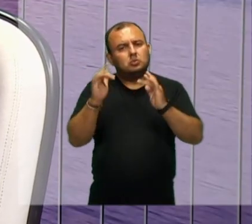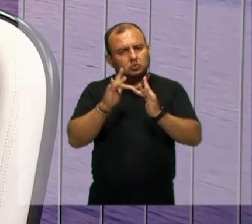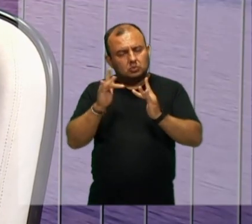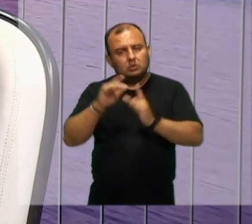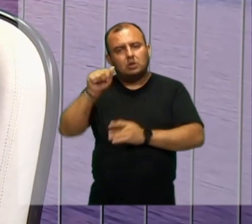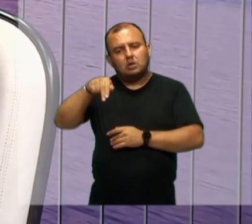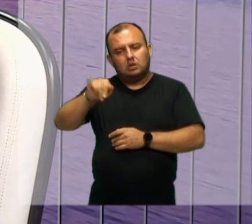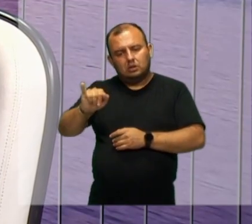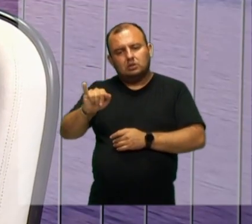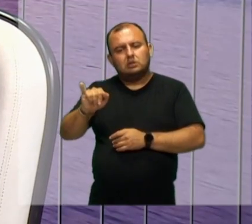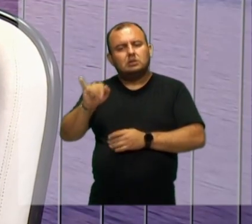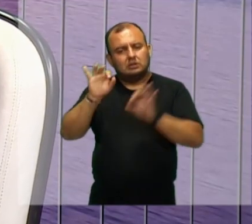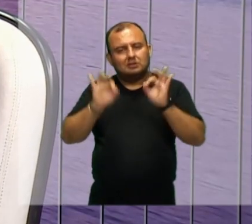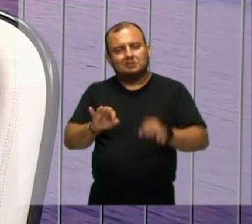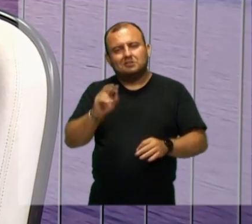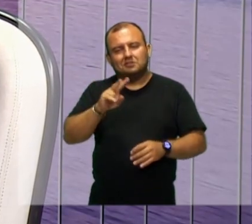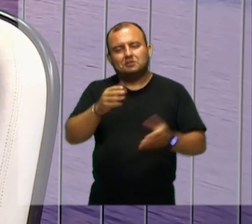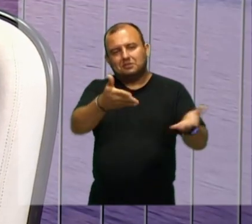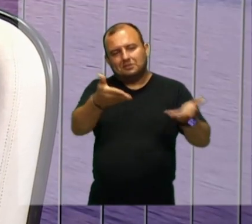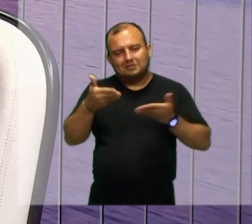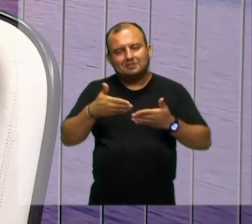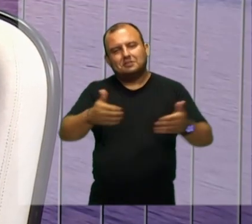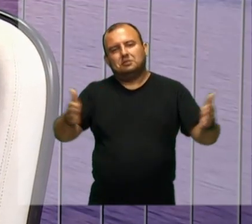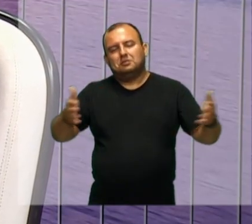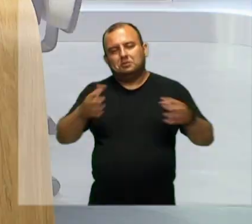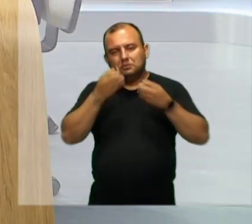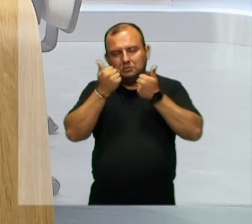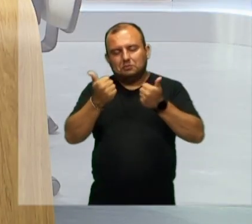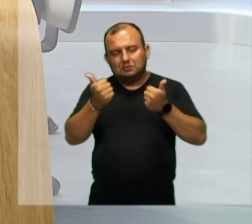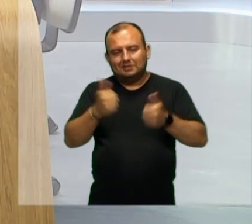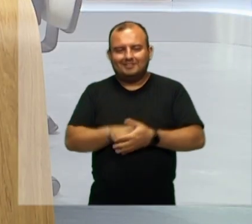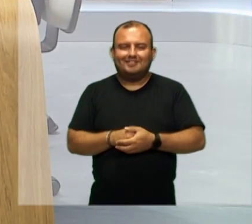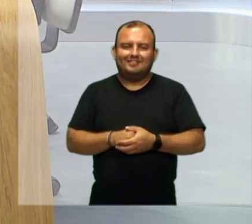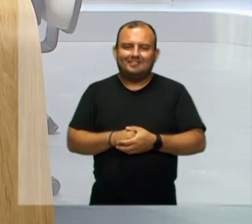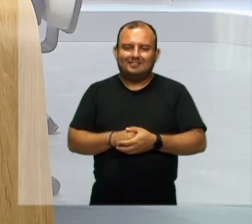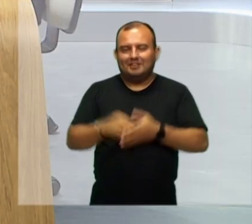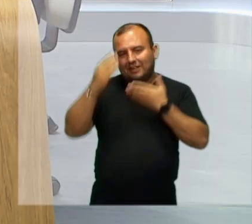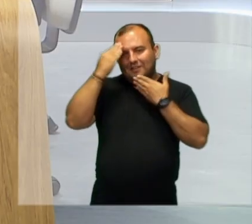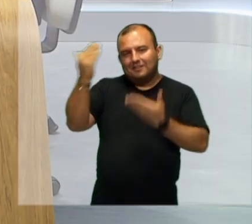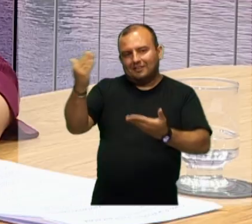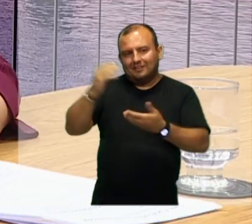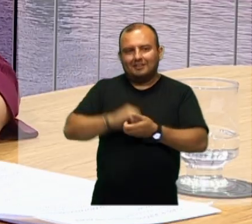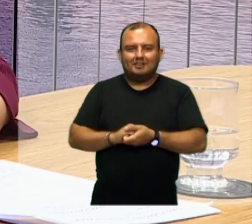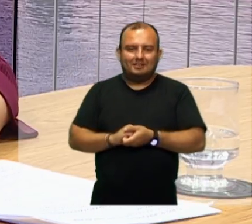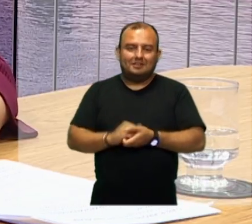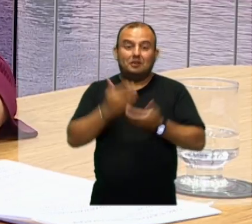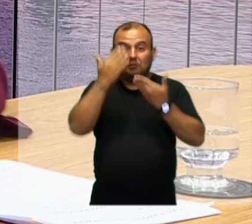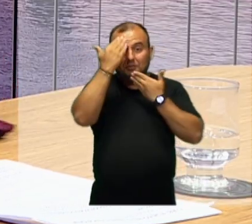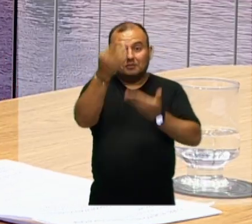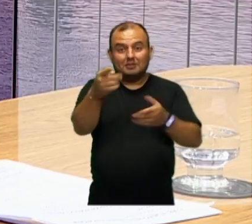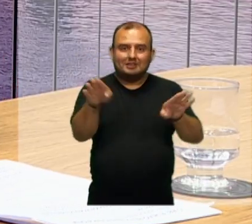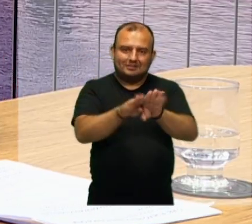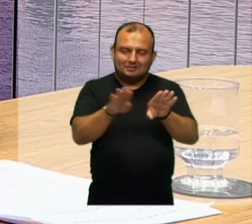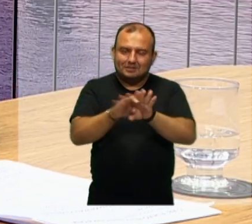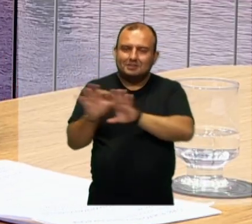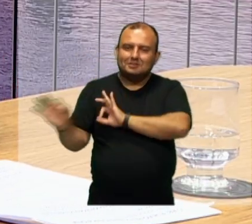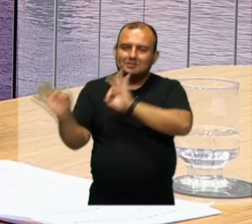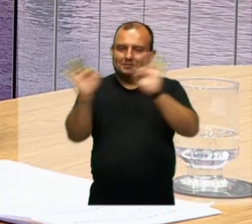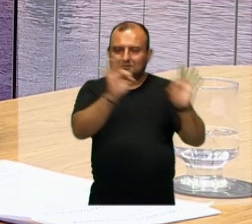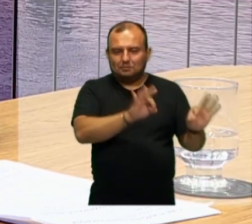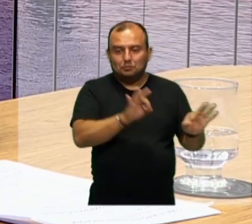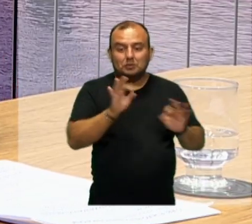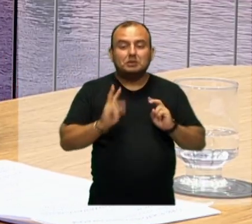Anne, que eu tenho certeza que vocês vão ser recebidos de braços abertos. Com certeza. Obrigada, Obrigado. viu? E obrigada a você também que nos